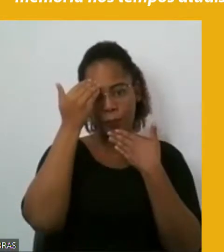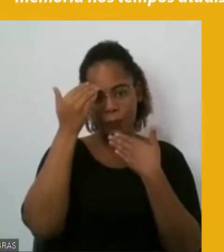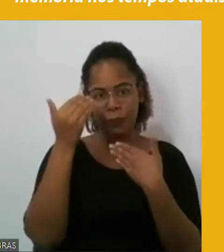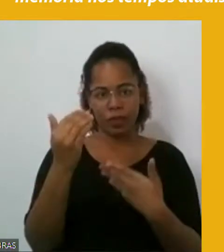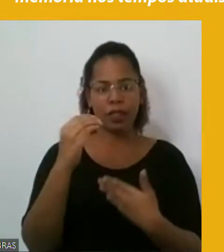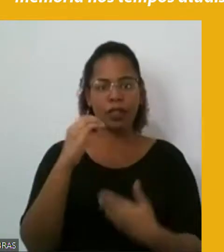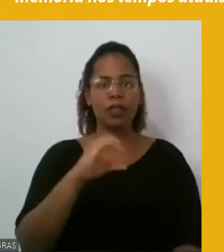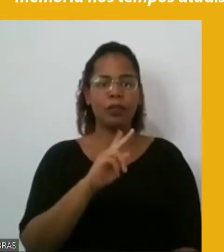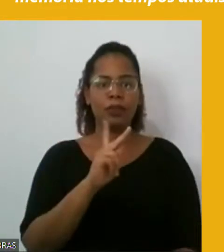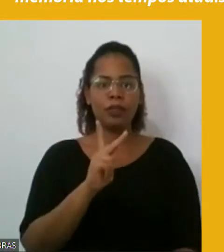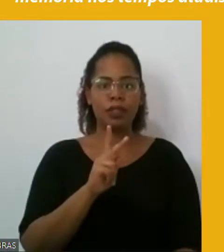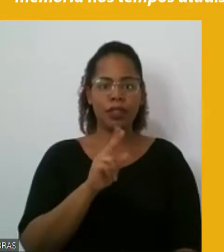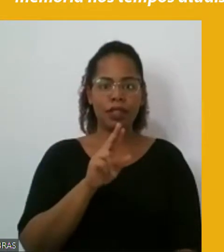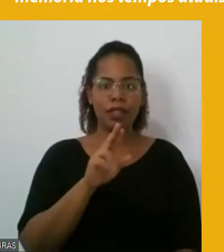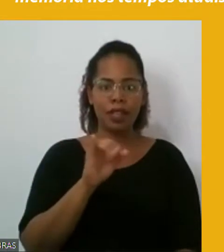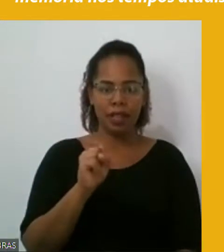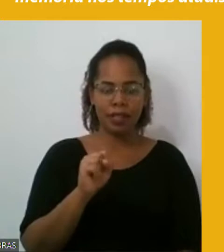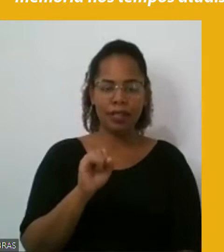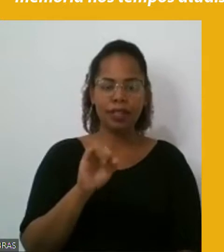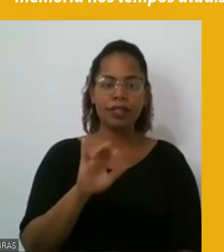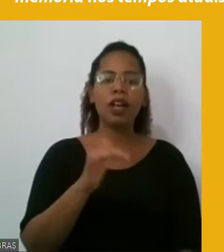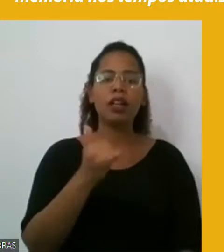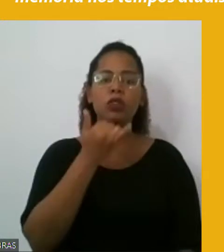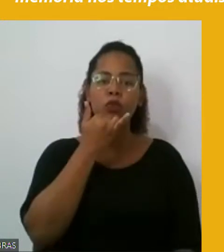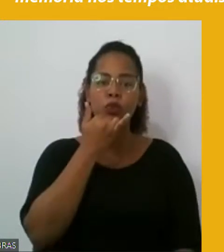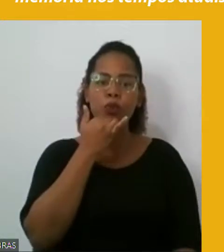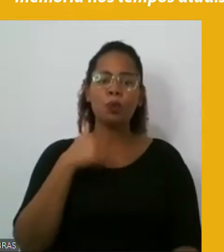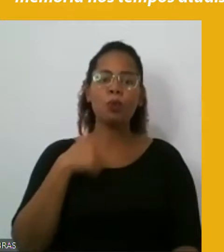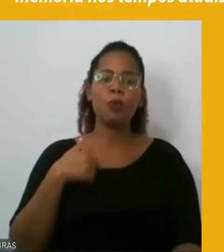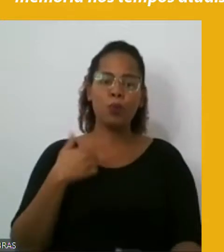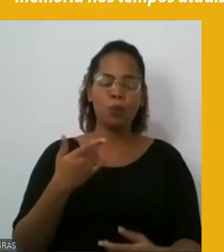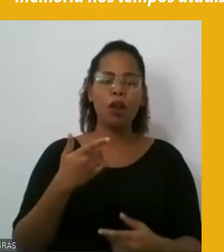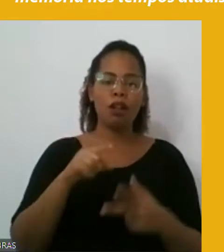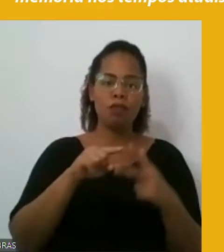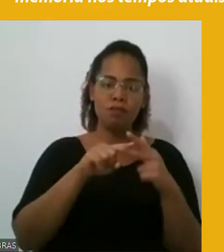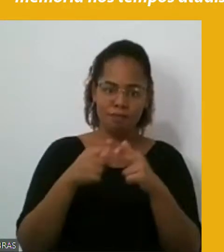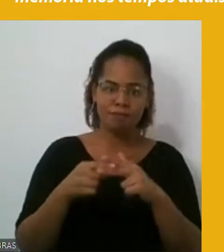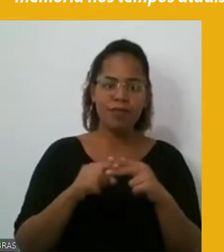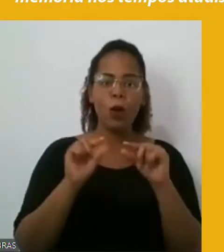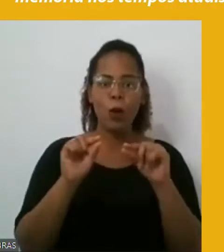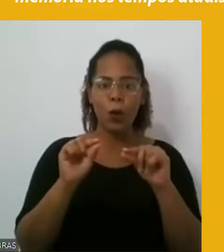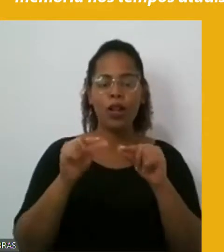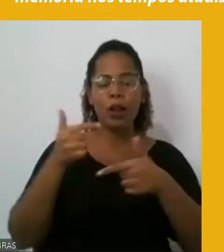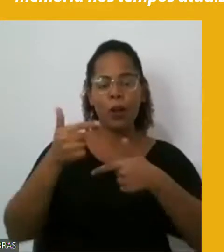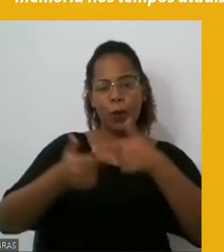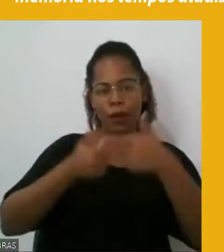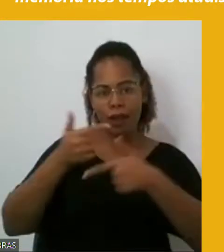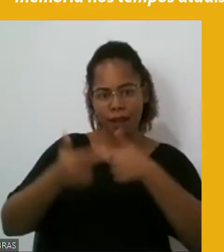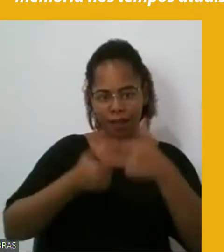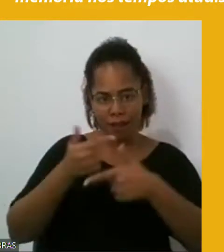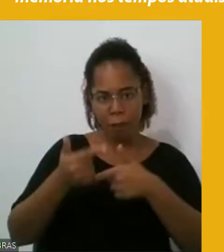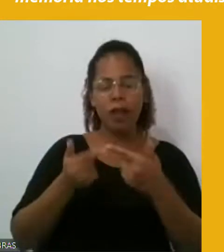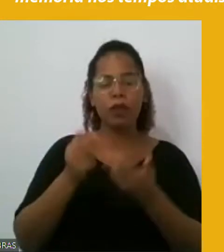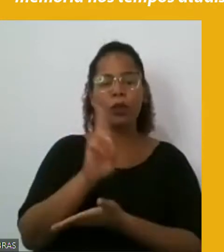correção, não é da USP, é da UFES, Federal do Espírito Santo. que eu sou